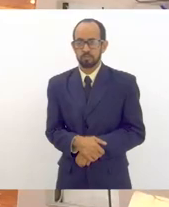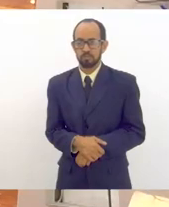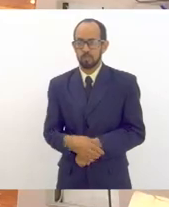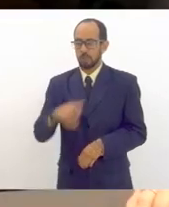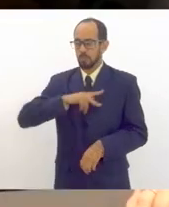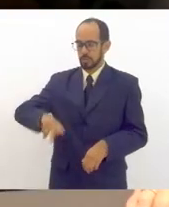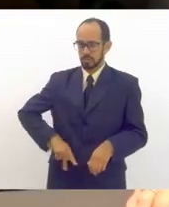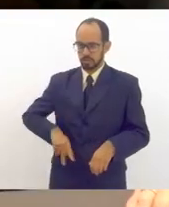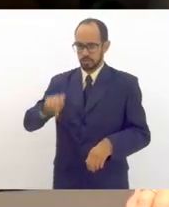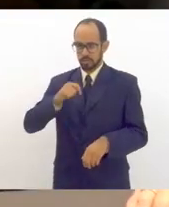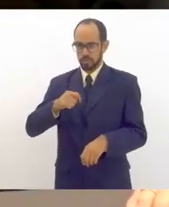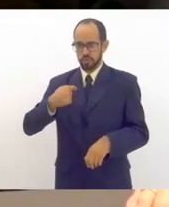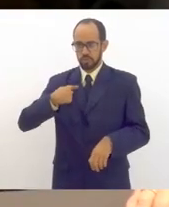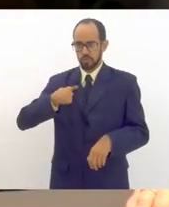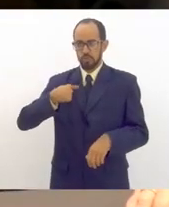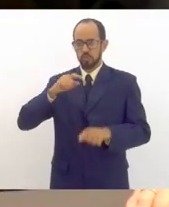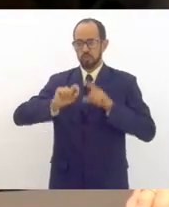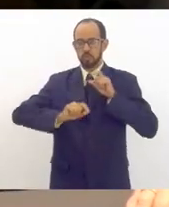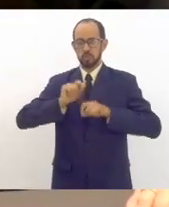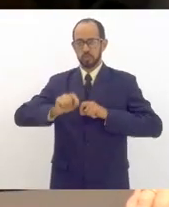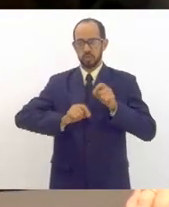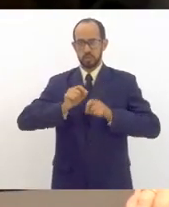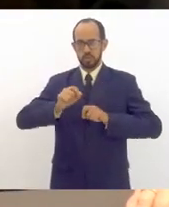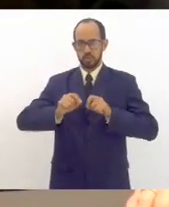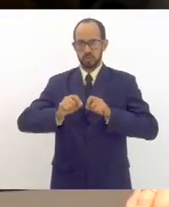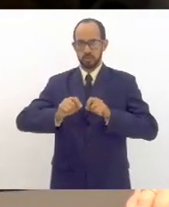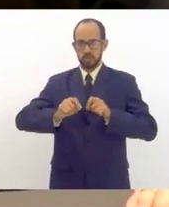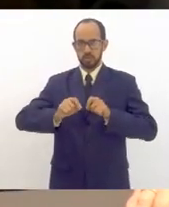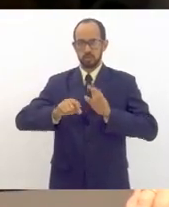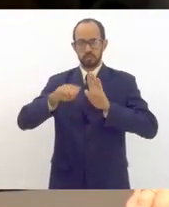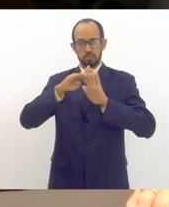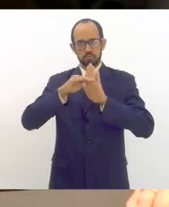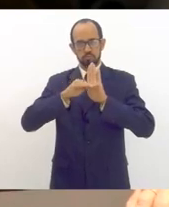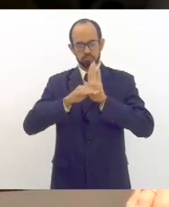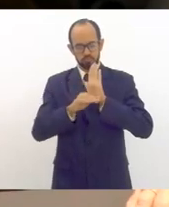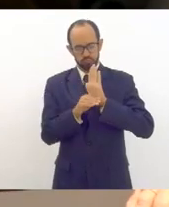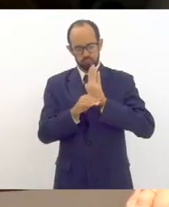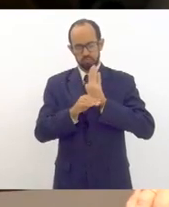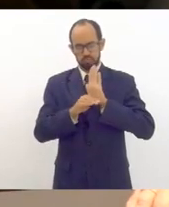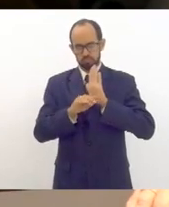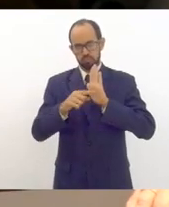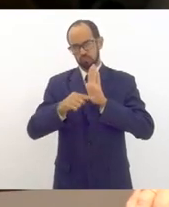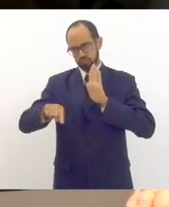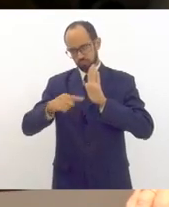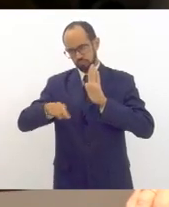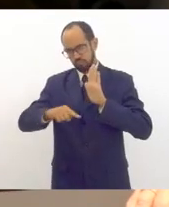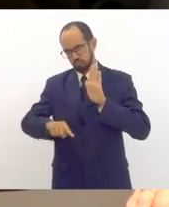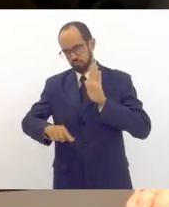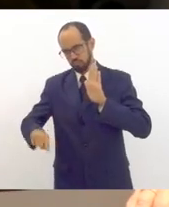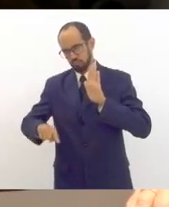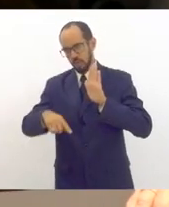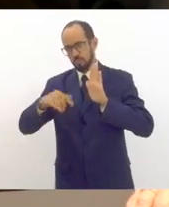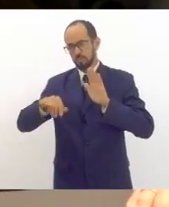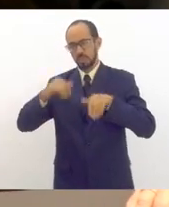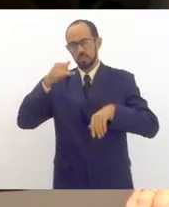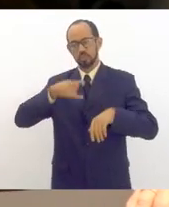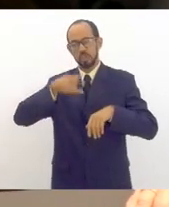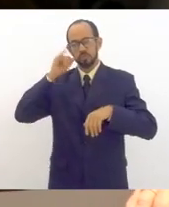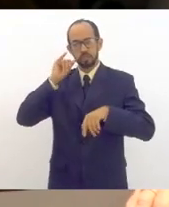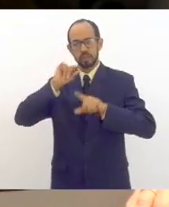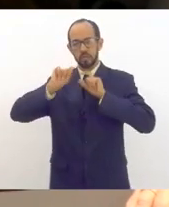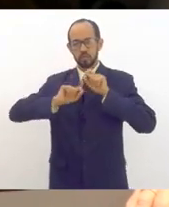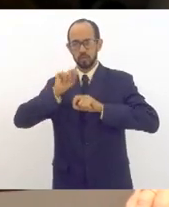Presidente, só em termos de cronograma, para que a gente não tenha que usar o